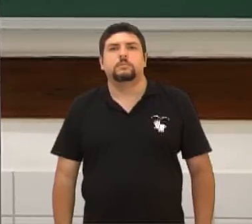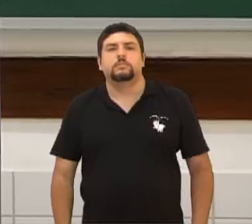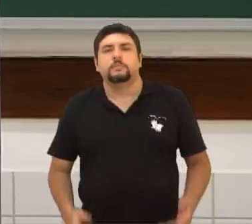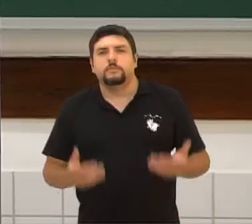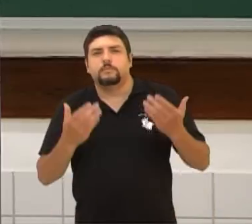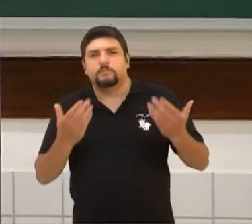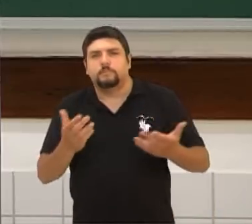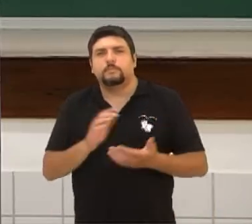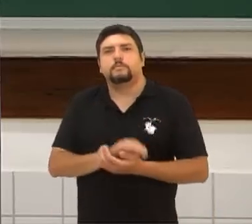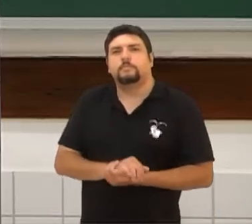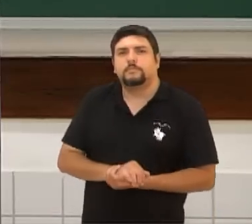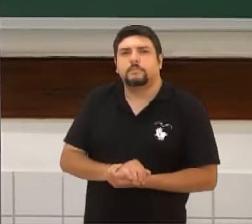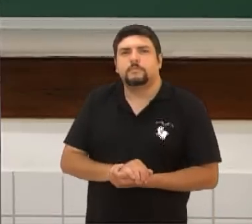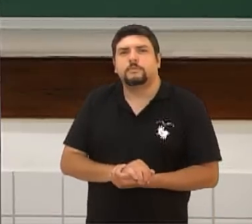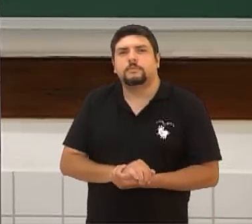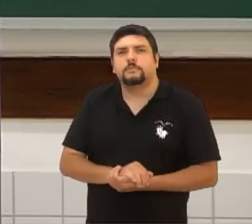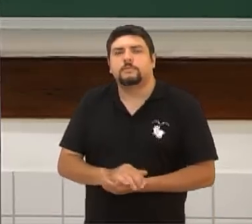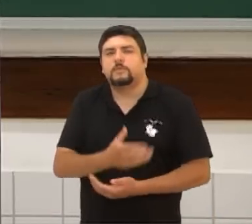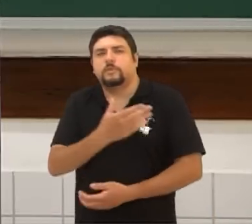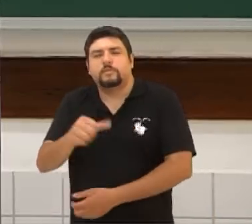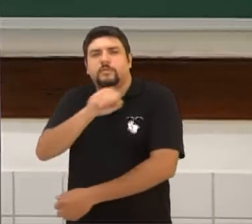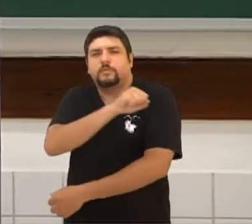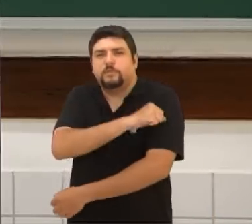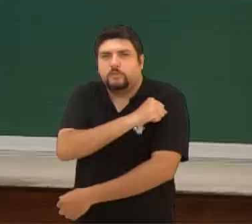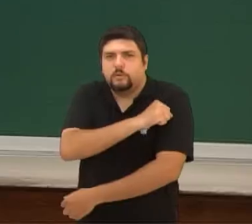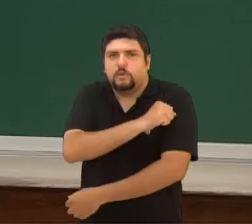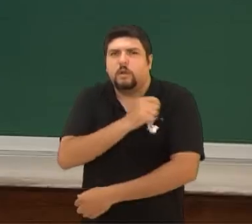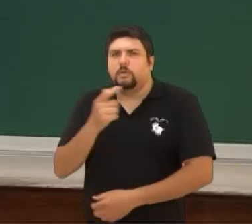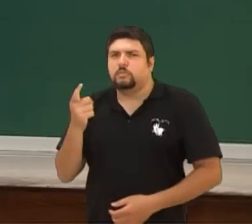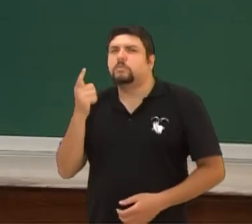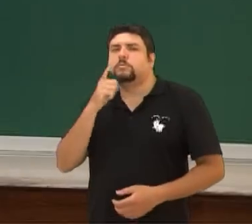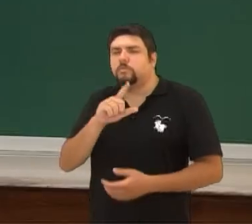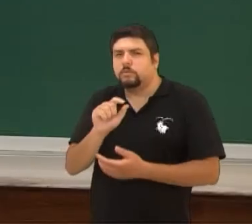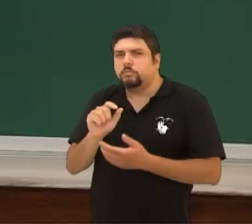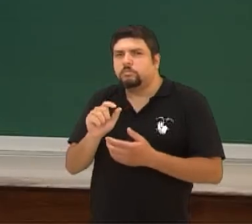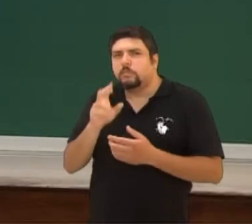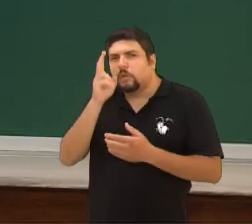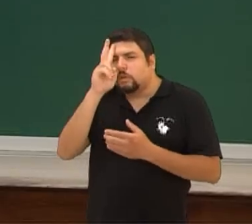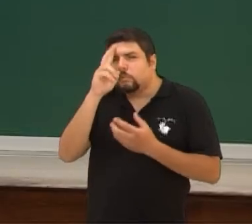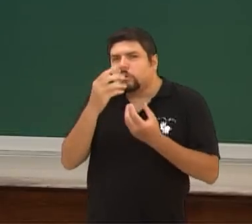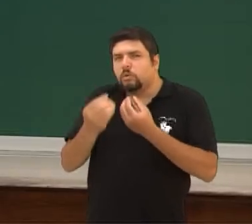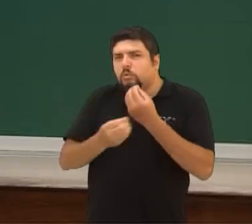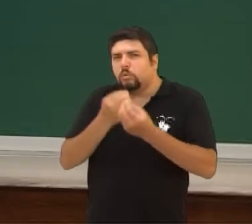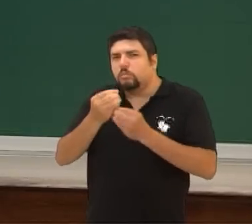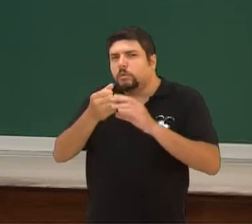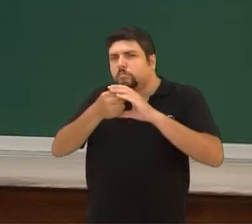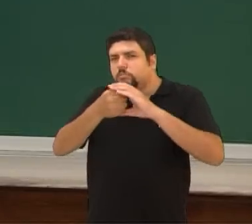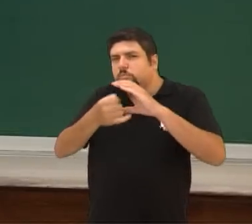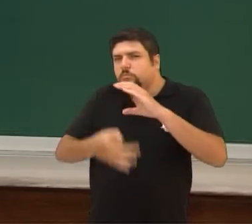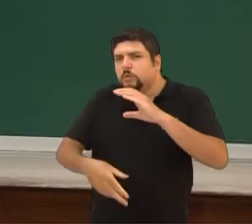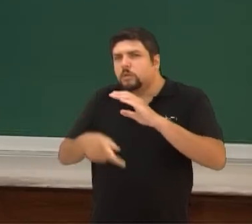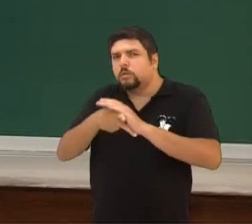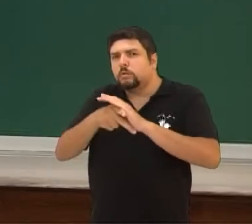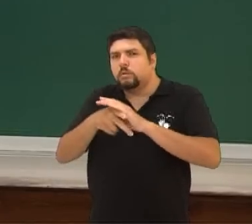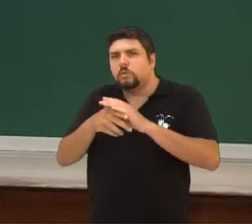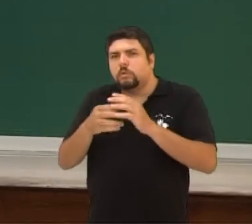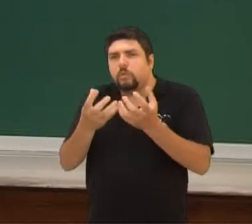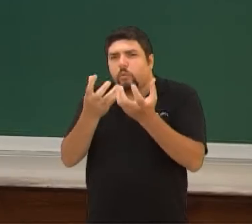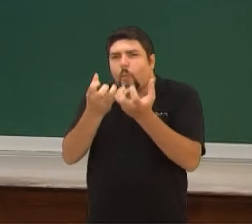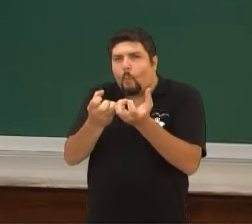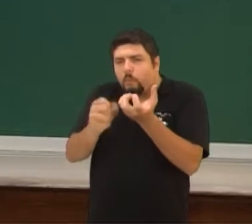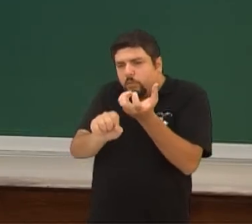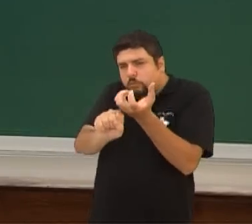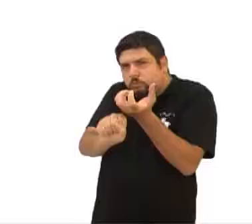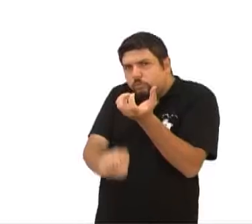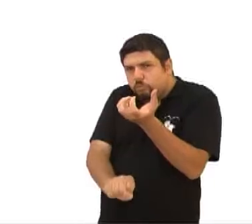E aí, nono ano, oitavo ano, conseguiram lembrar aí de alguns aspectos geográficos da África subsaariana, aquela que está ao sul do